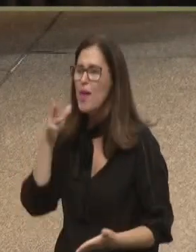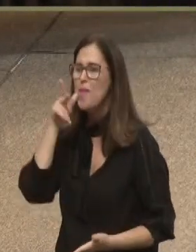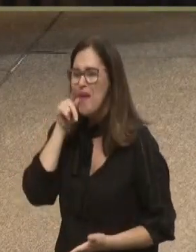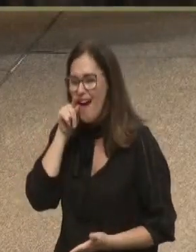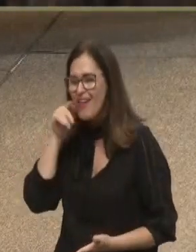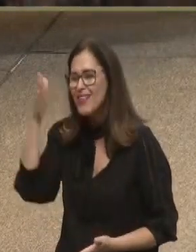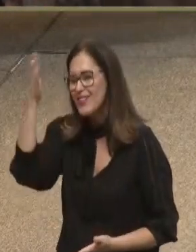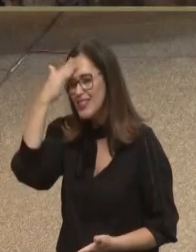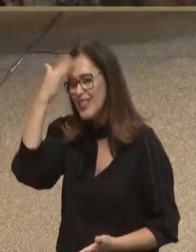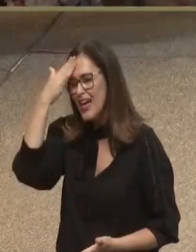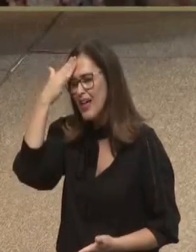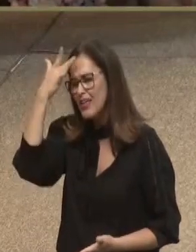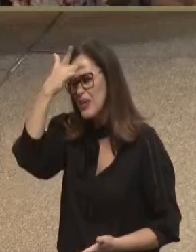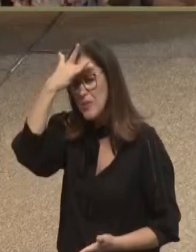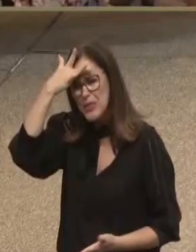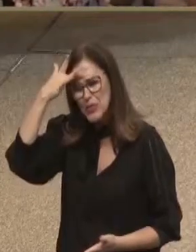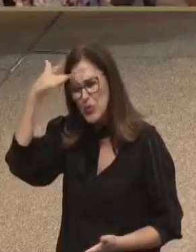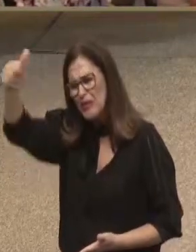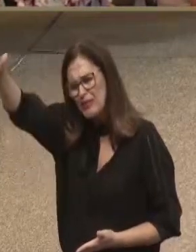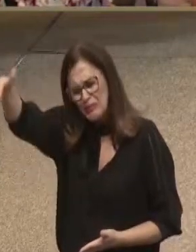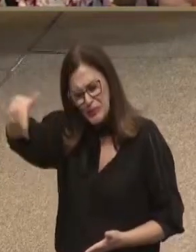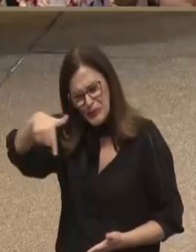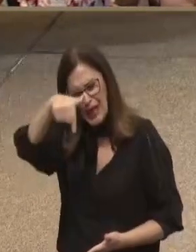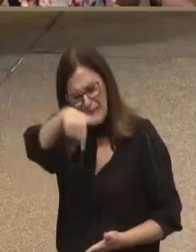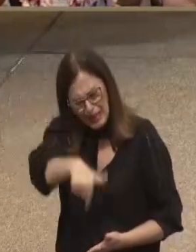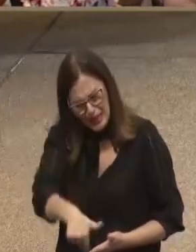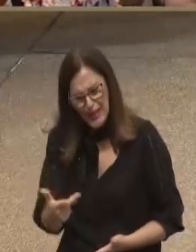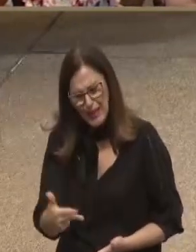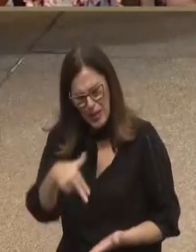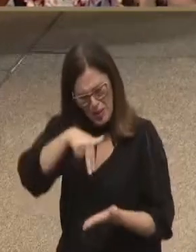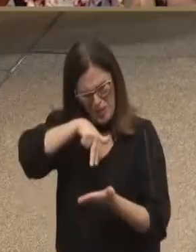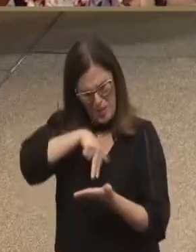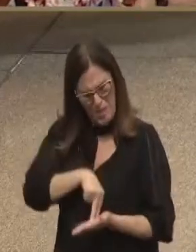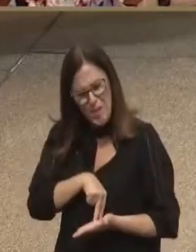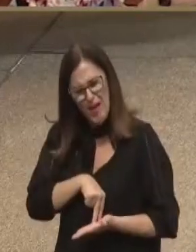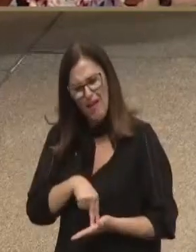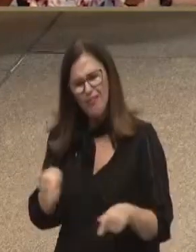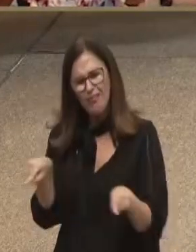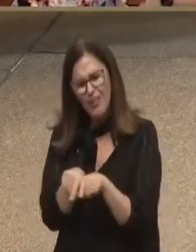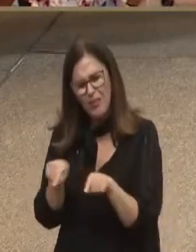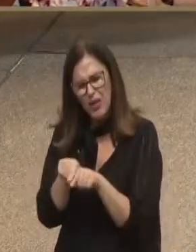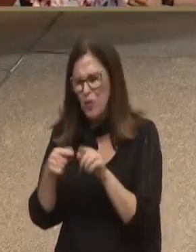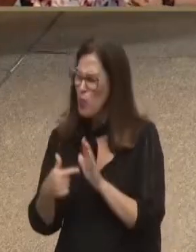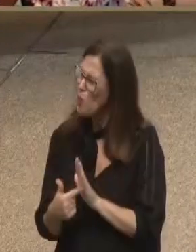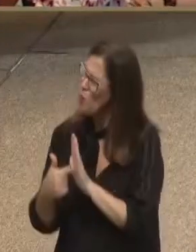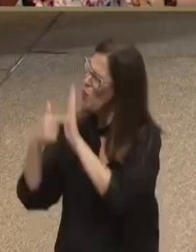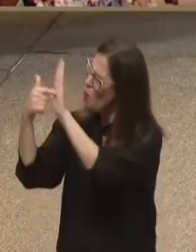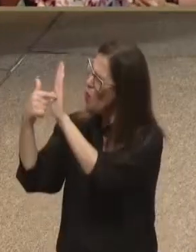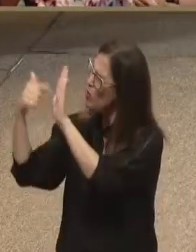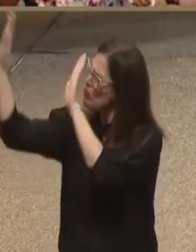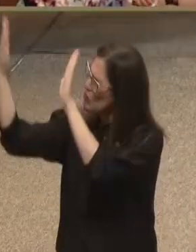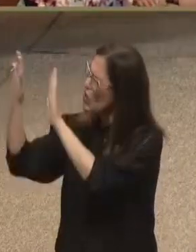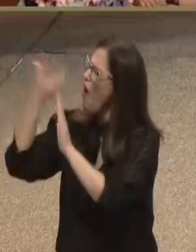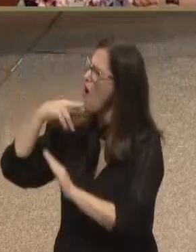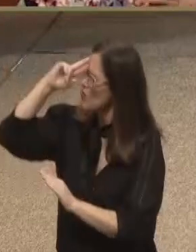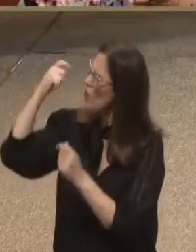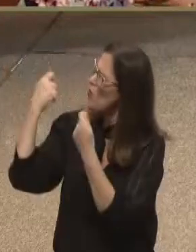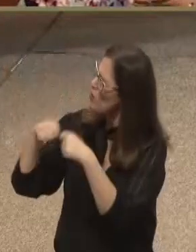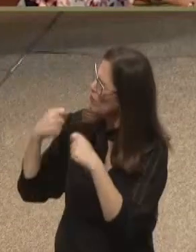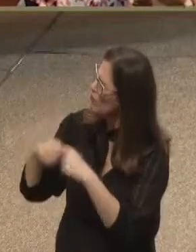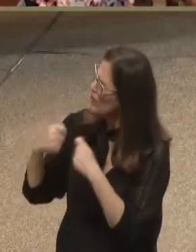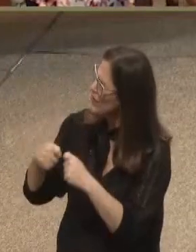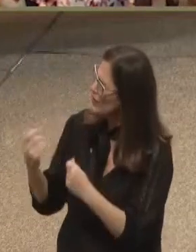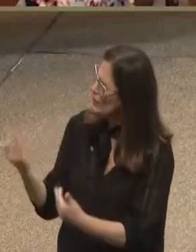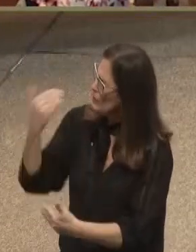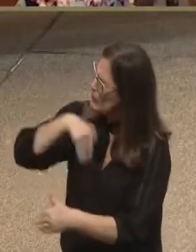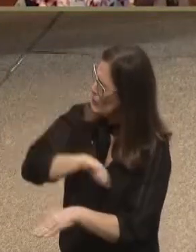sabe que há pessoas à frente da Tua igreja, os outros em pé, que manifestam diante do Senhor a necessidade que vai